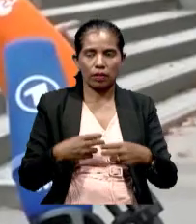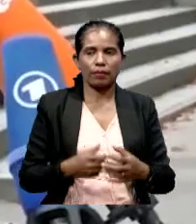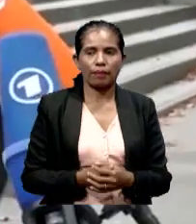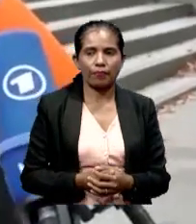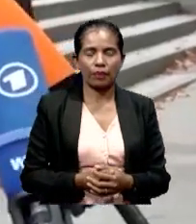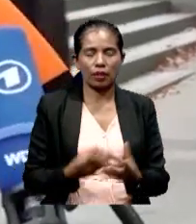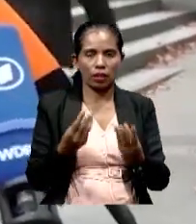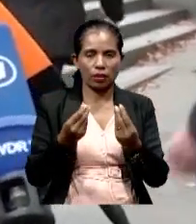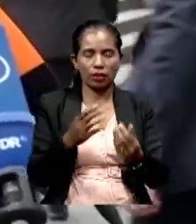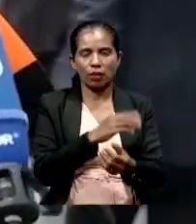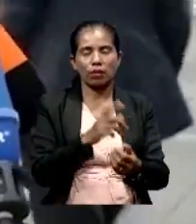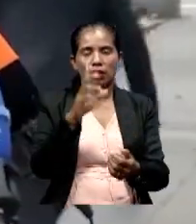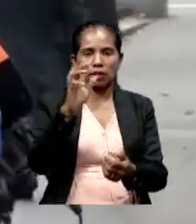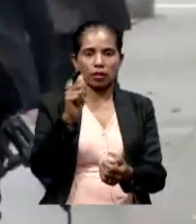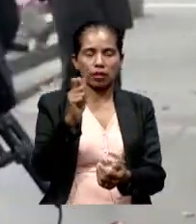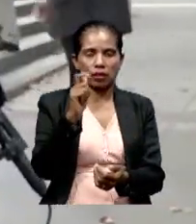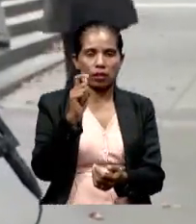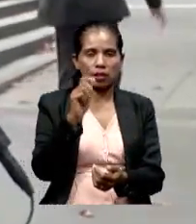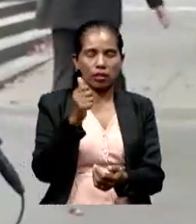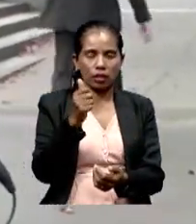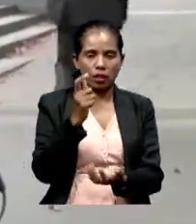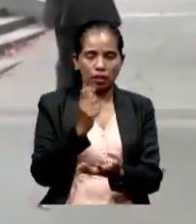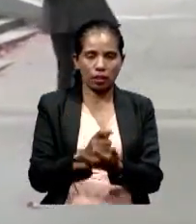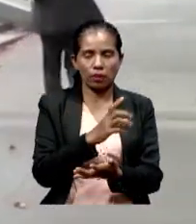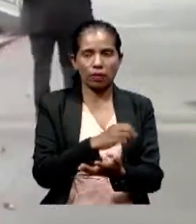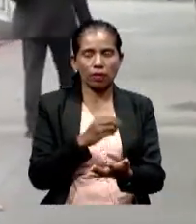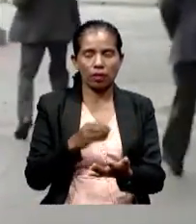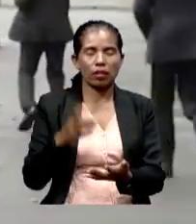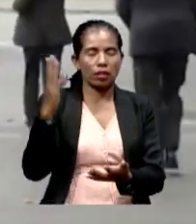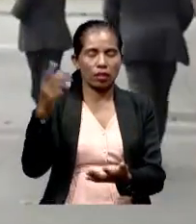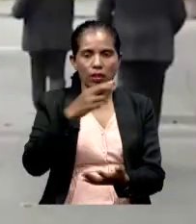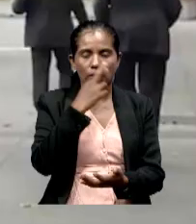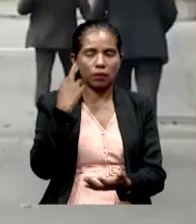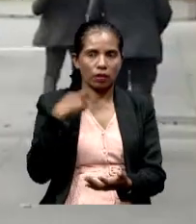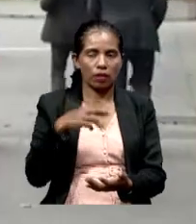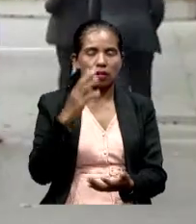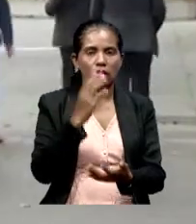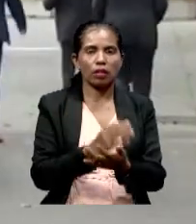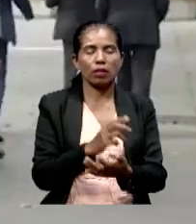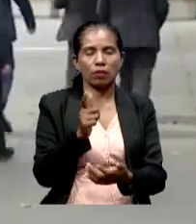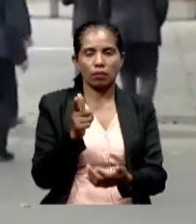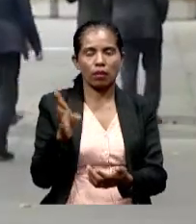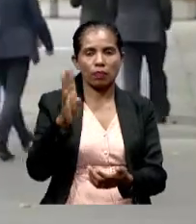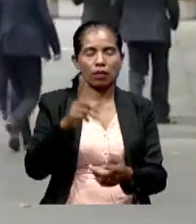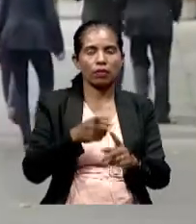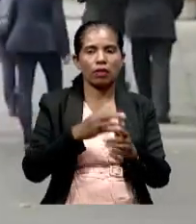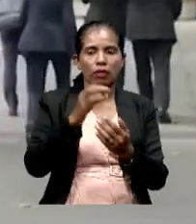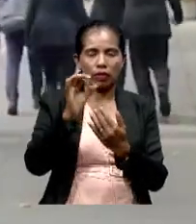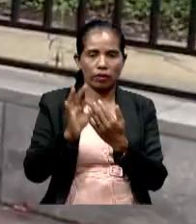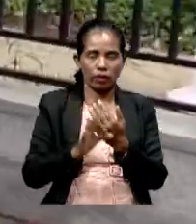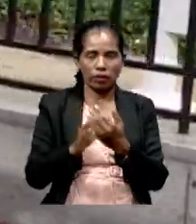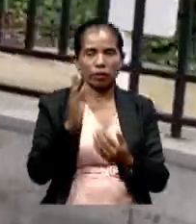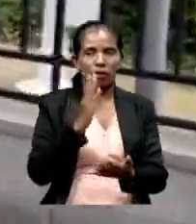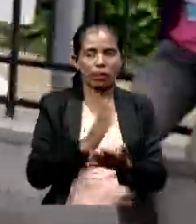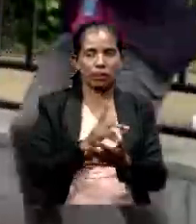Semente tonelada reingressa da Daunê e a Hela Ucrânia, desde a Rússia invade e a Lorongronul Singhat em fevereiro, no impede